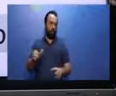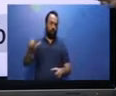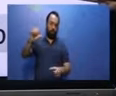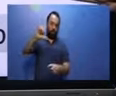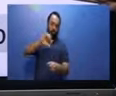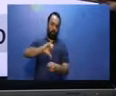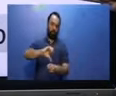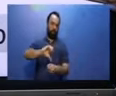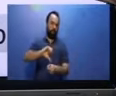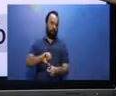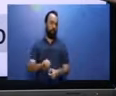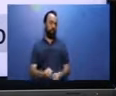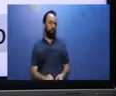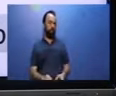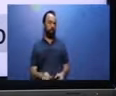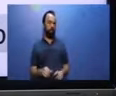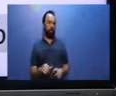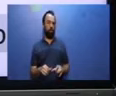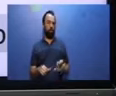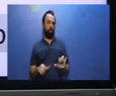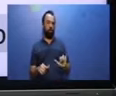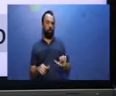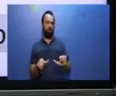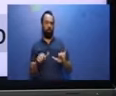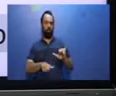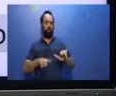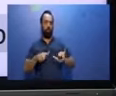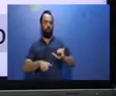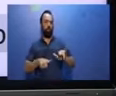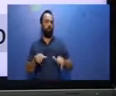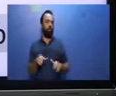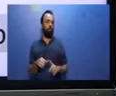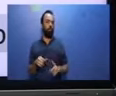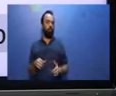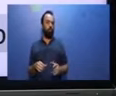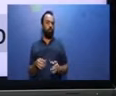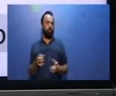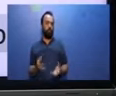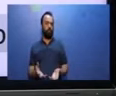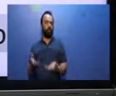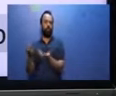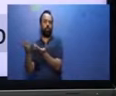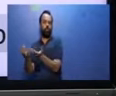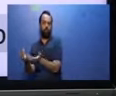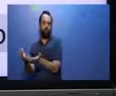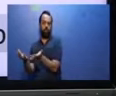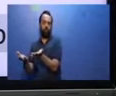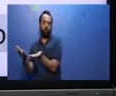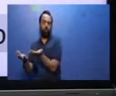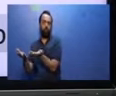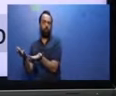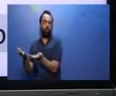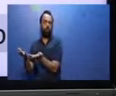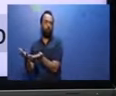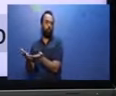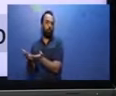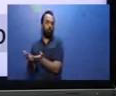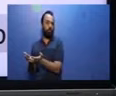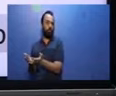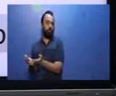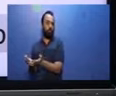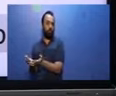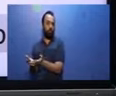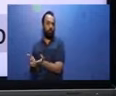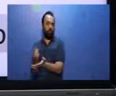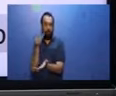iria ocorrer a reação química e todos os frascos nesse foram colocados novamente na balança para determinar o seu